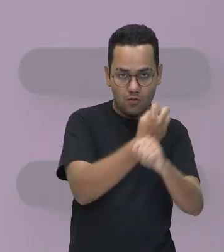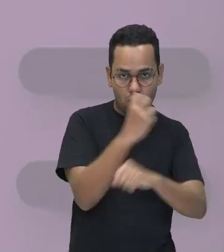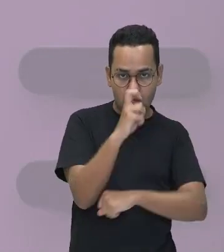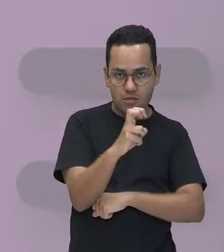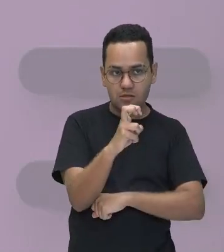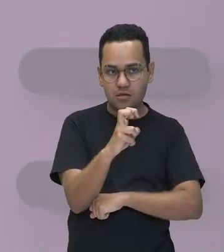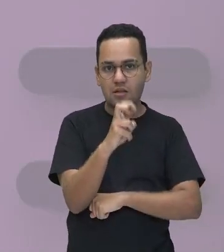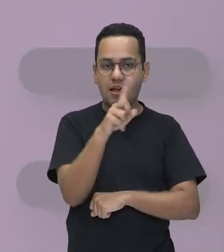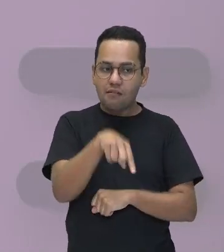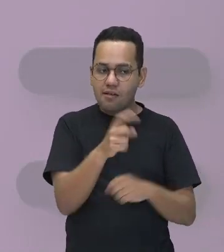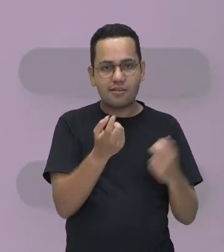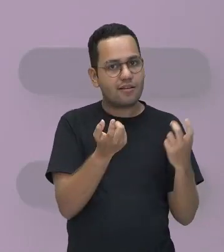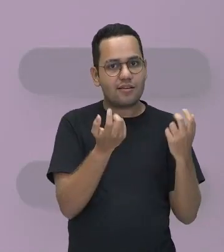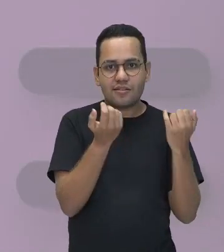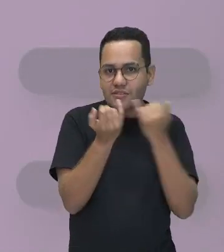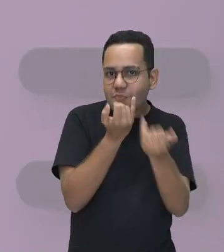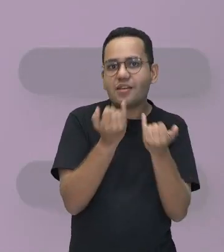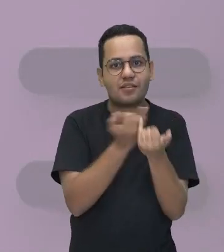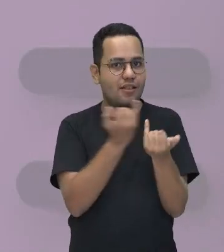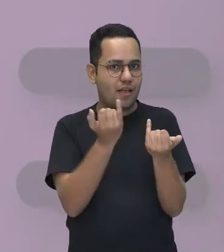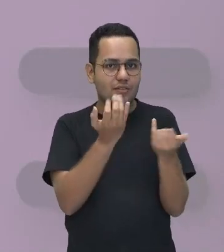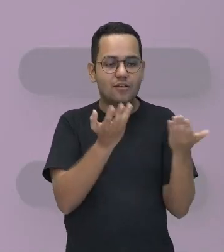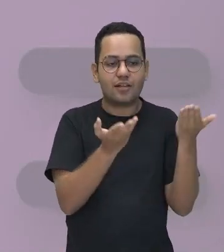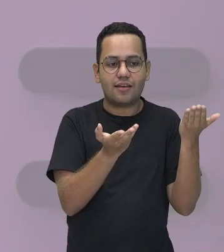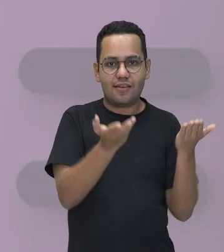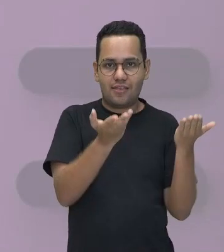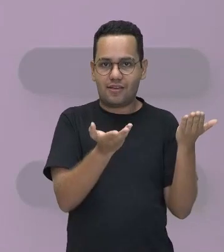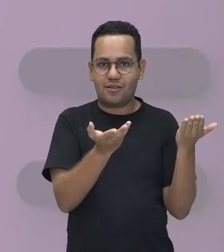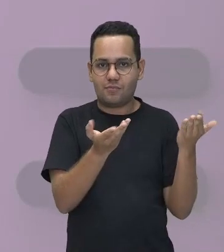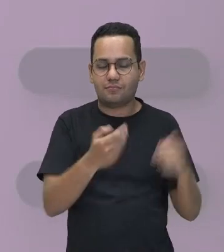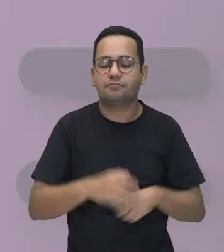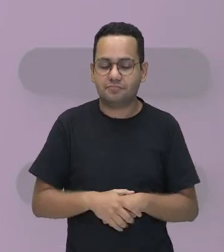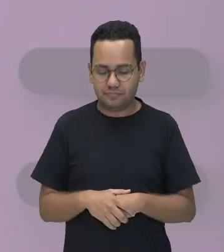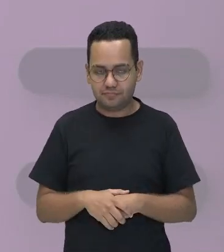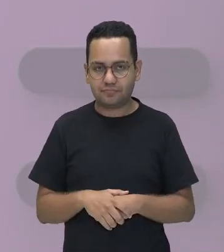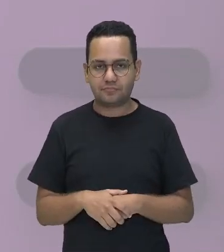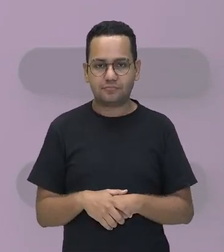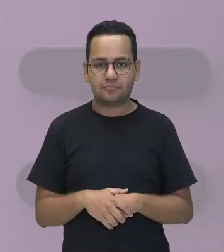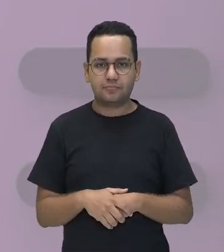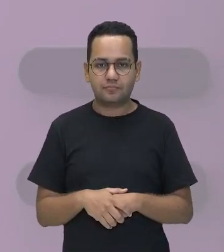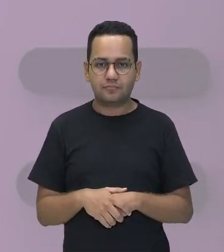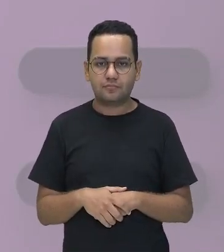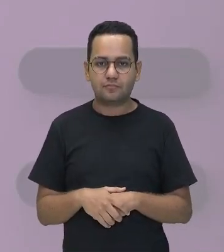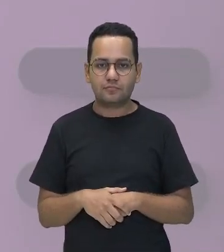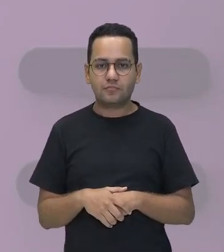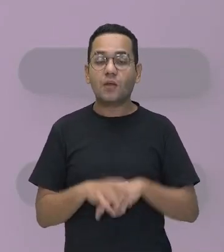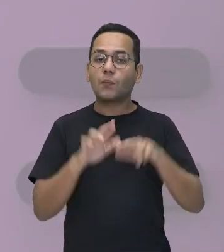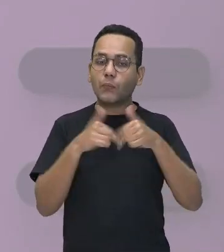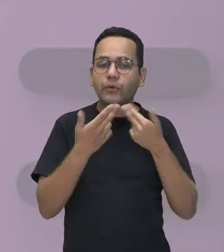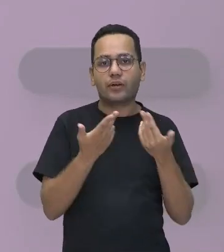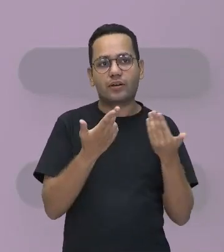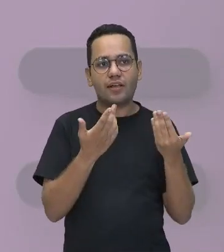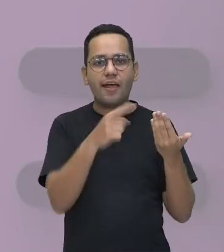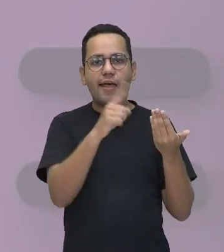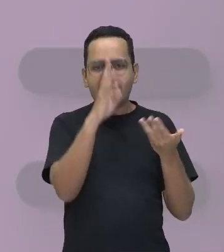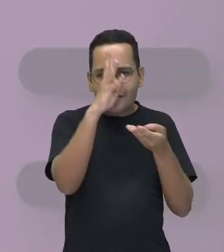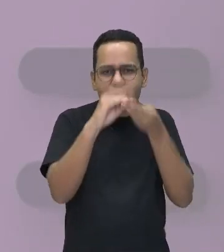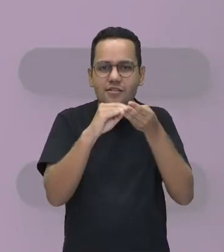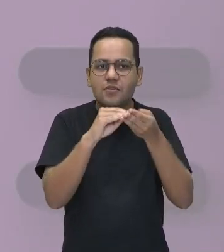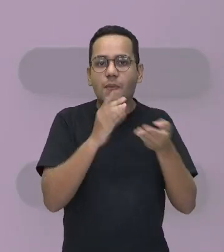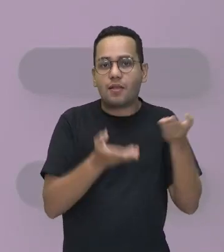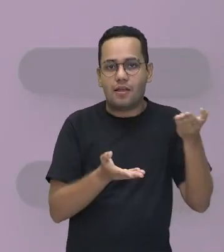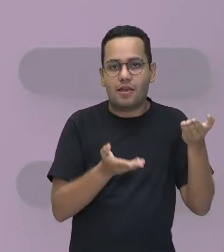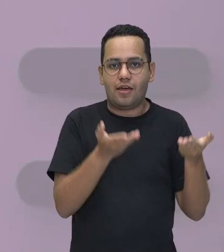sim a minha balança ela está em equilíbrio né então a equação ela pode ser entendida dessa forma como uma balança